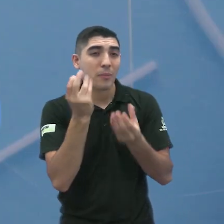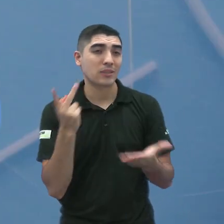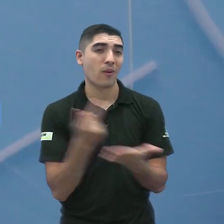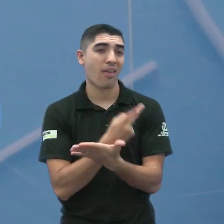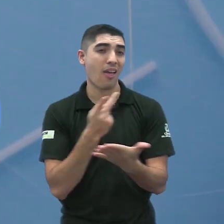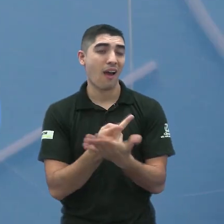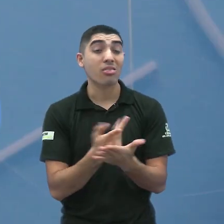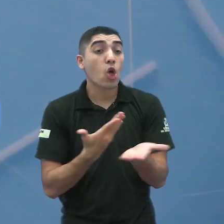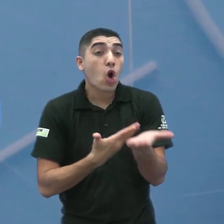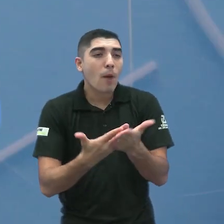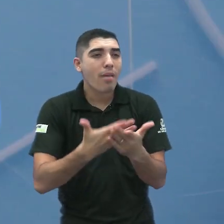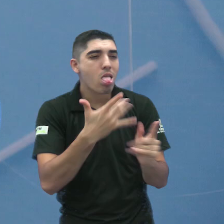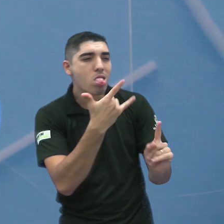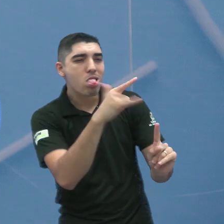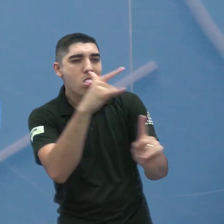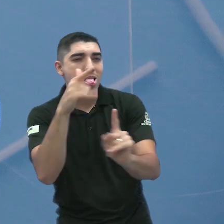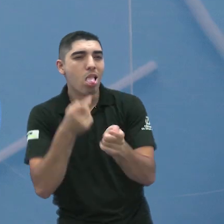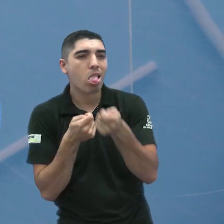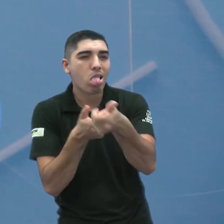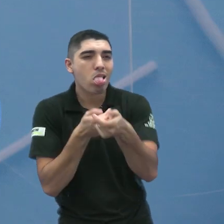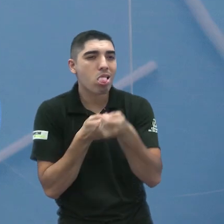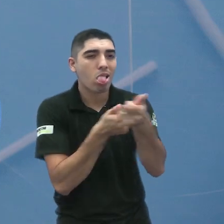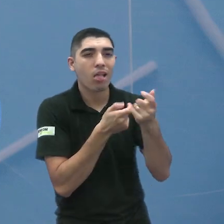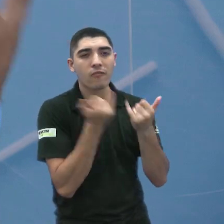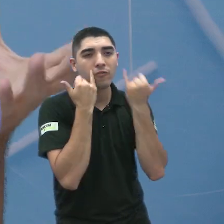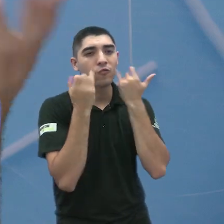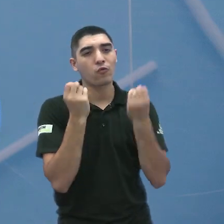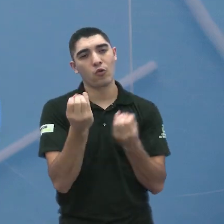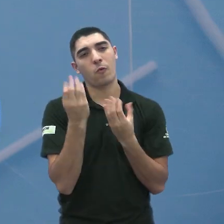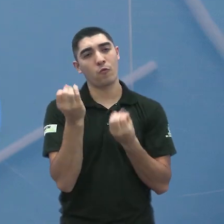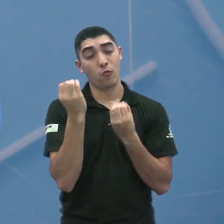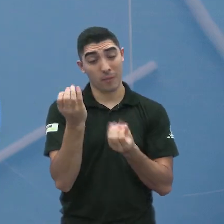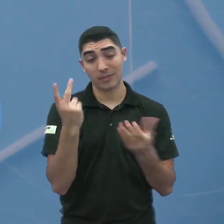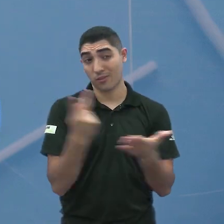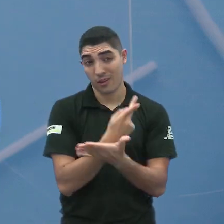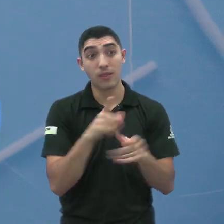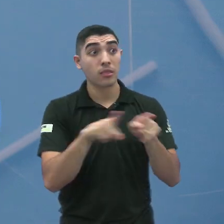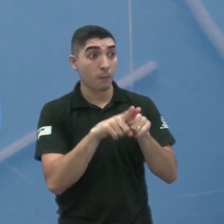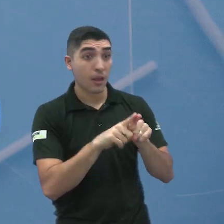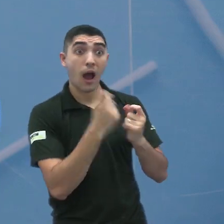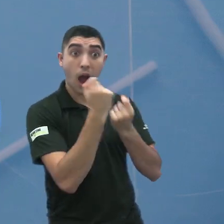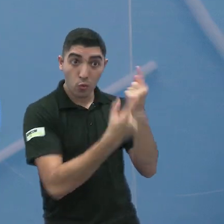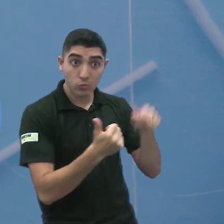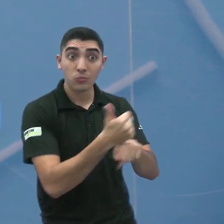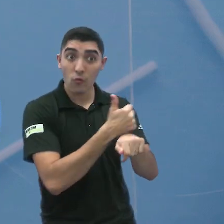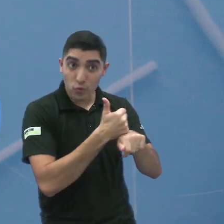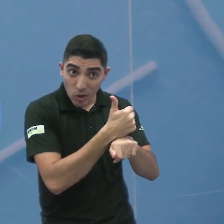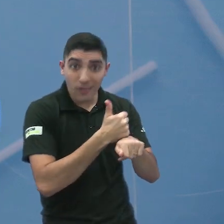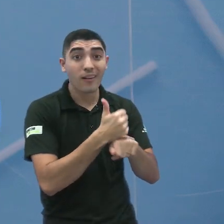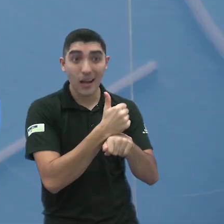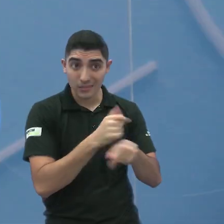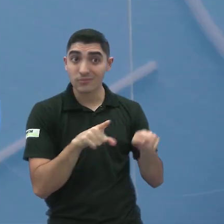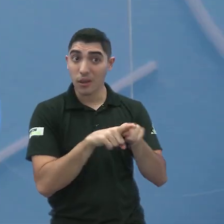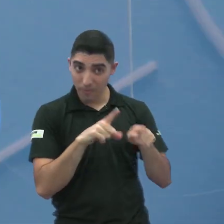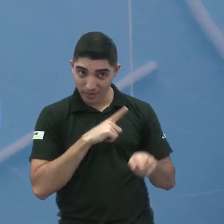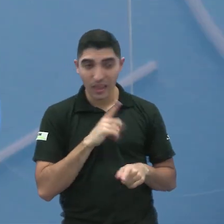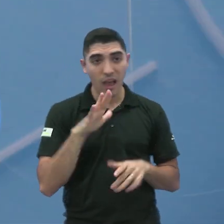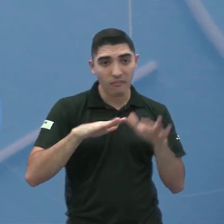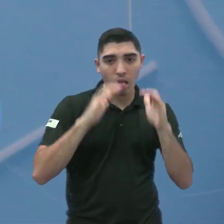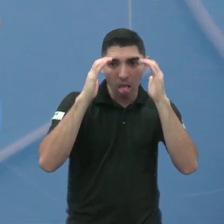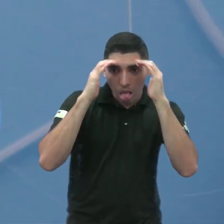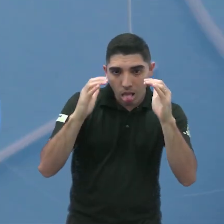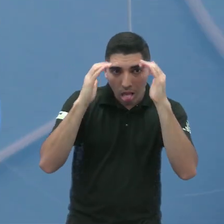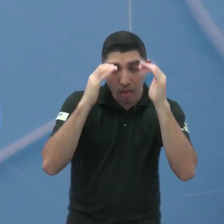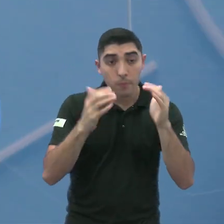induzindo a erros de tratamento, diagnóstico, tanto para leigos quanto para profissionais, eventualmente, tá? Também estou incluindo os profissionais. Então,